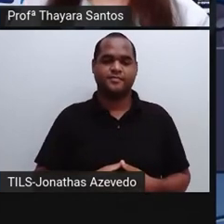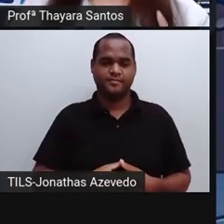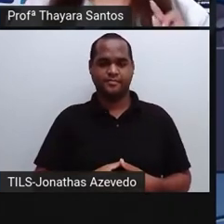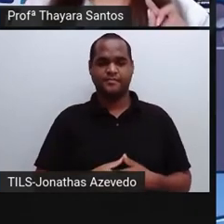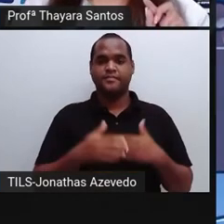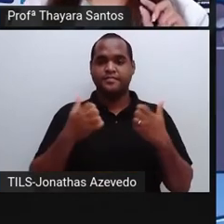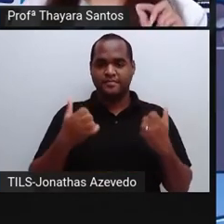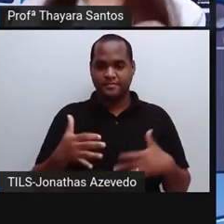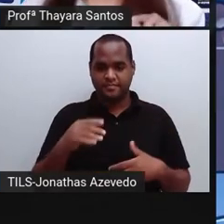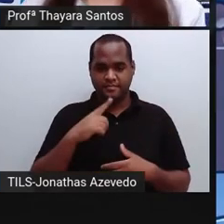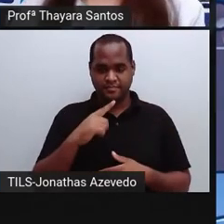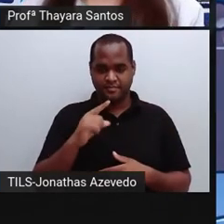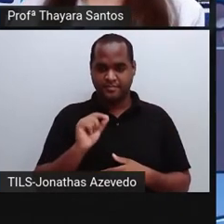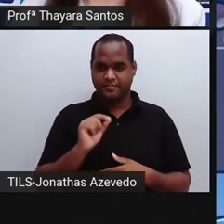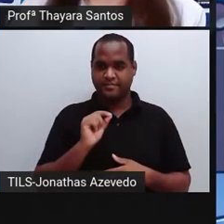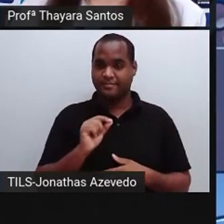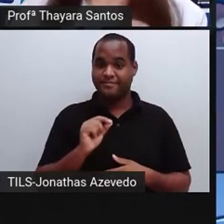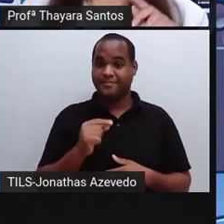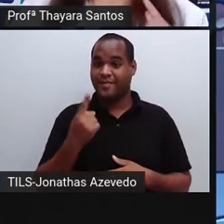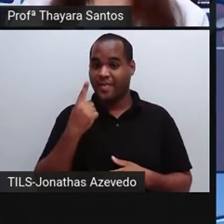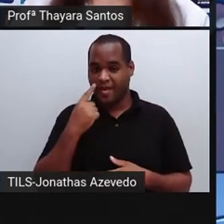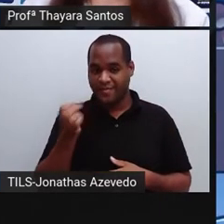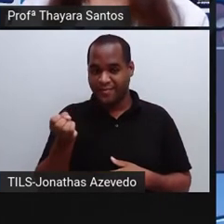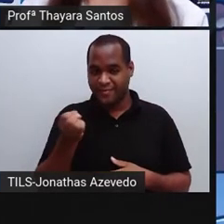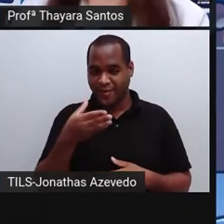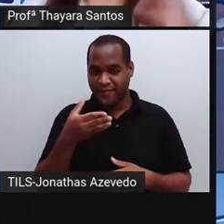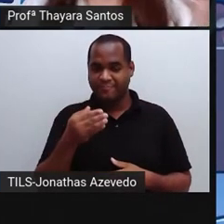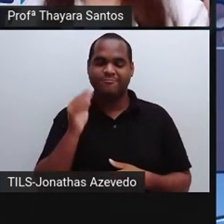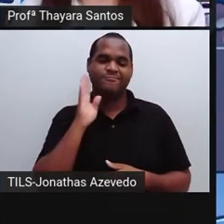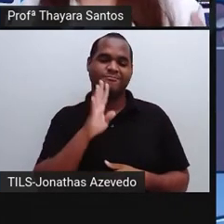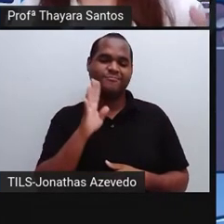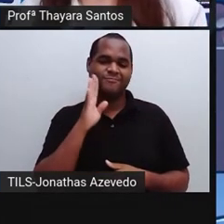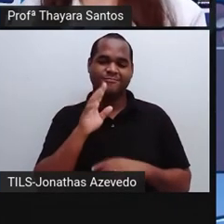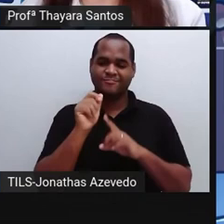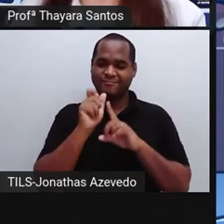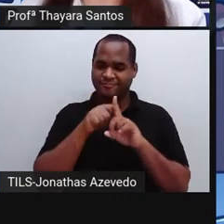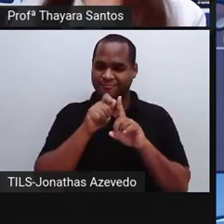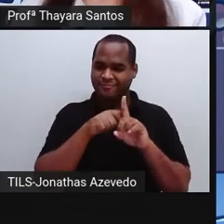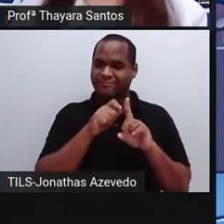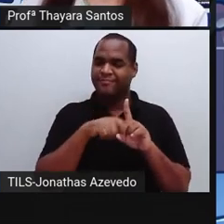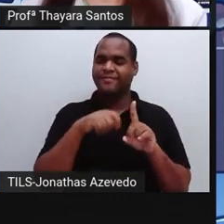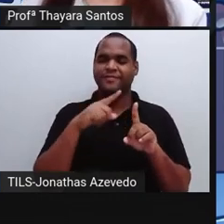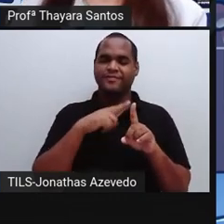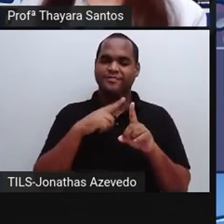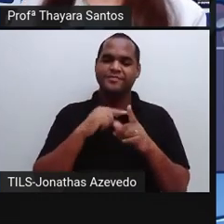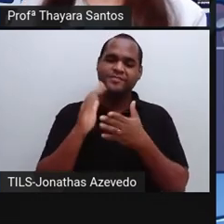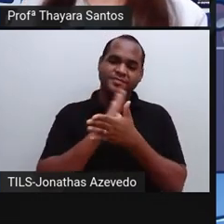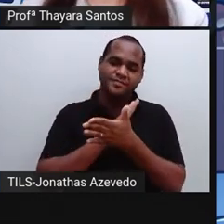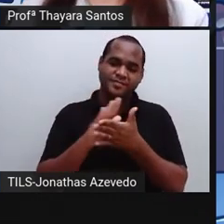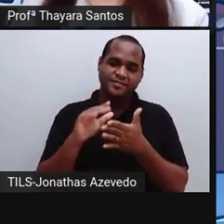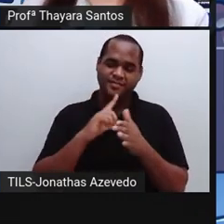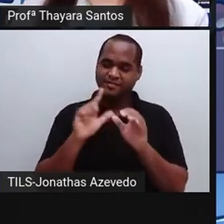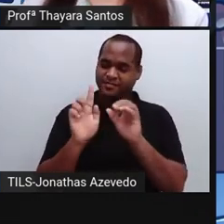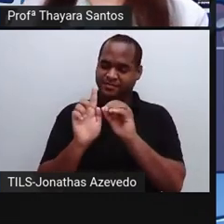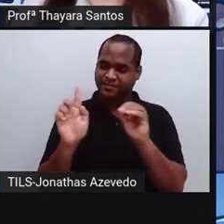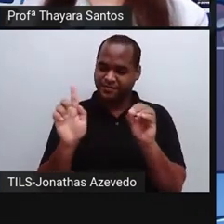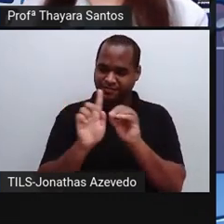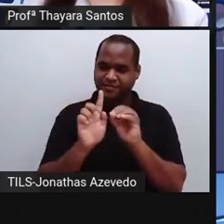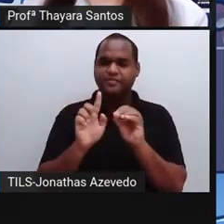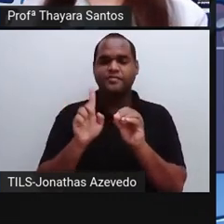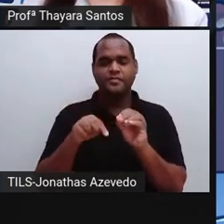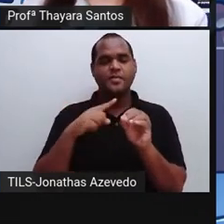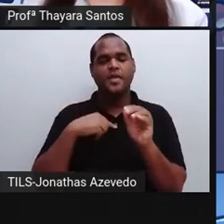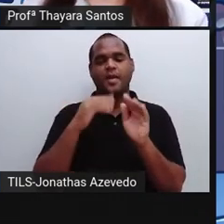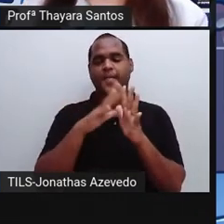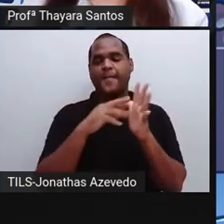Agora eu vou para o momento de dica. Tem uma novidade super legal, já tem uns meses que foi lançada. O Google, ele fez a